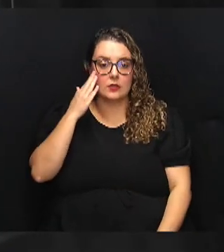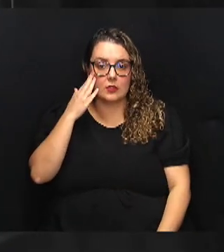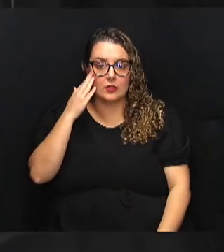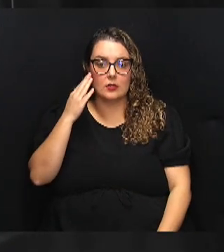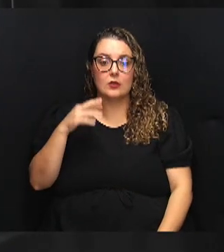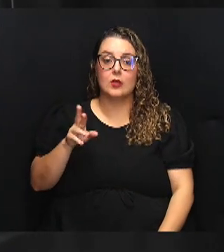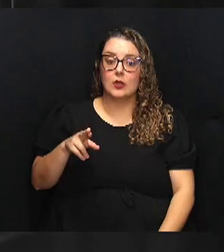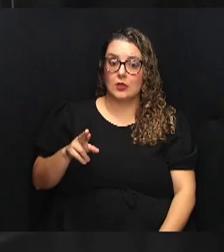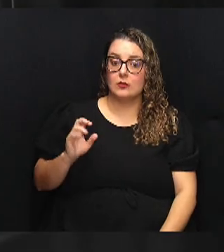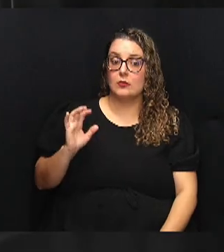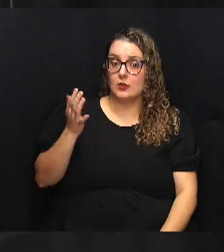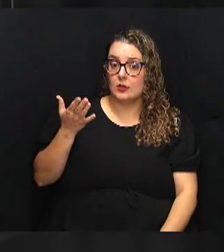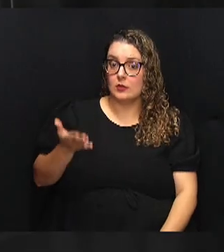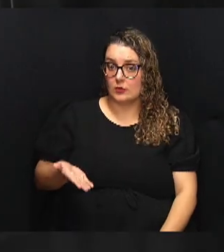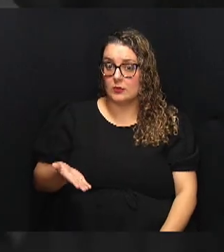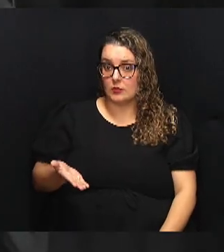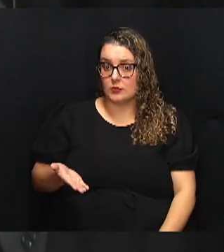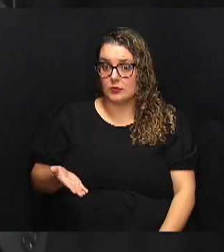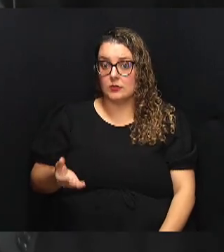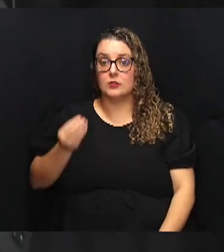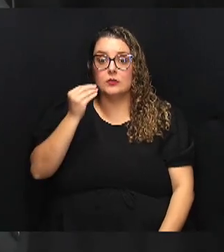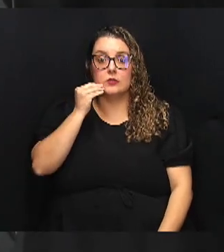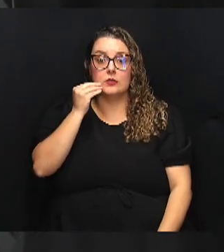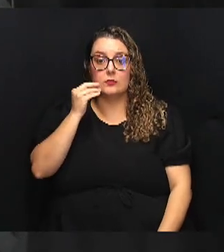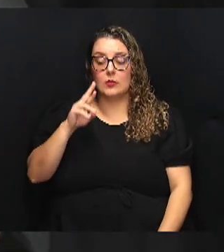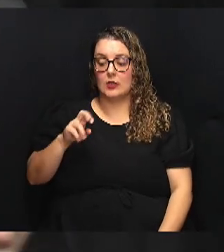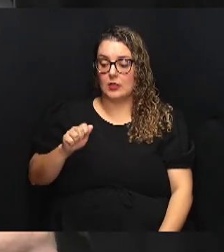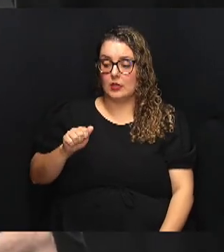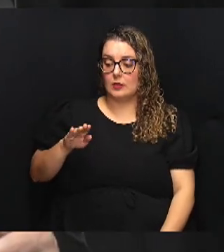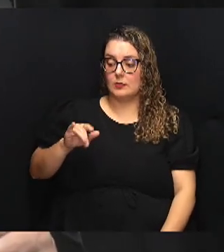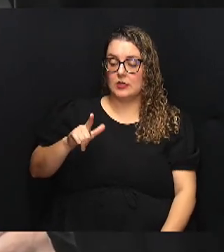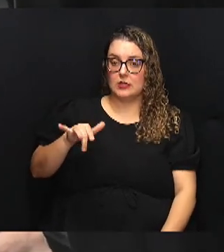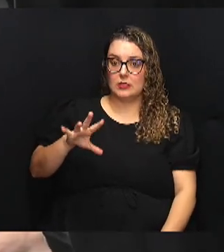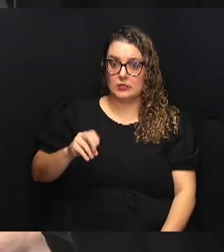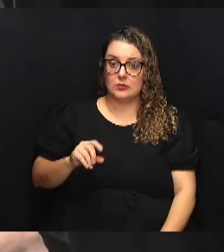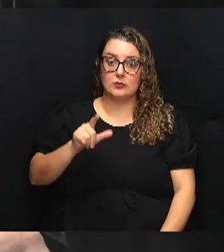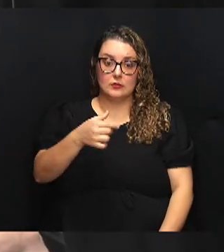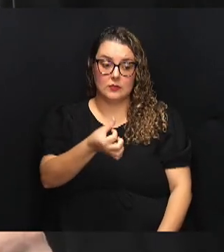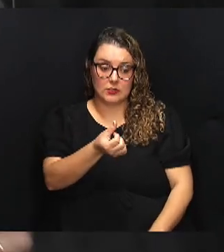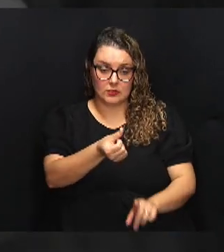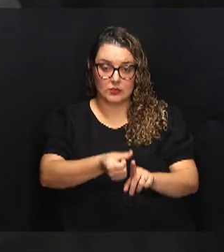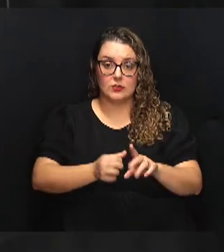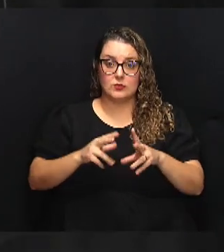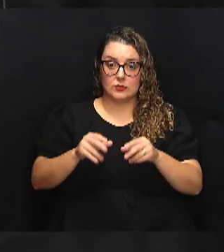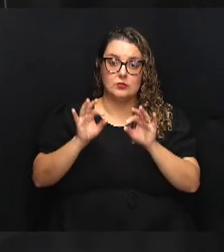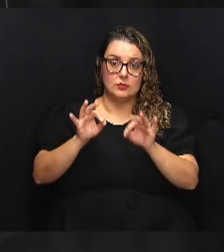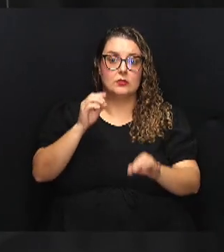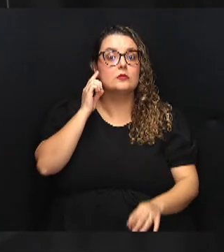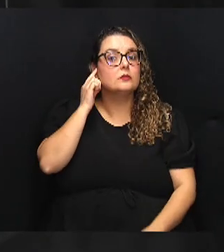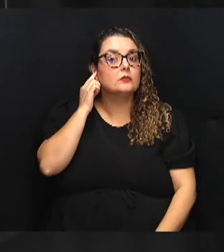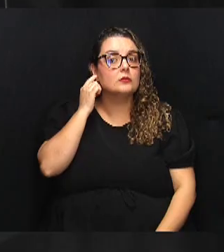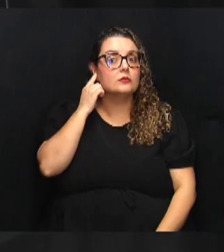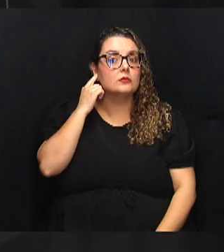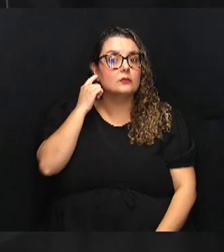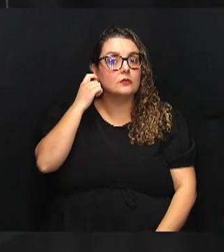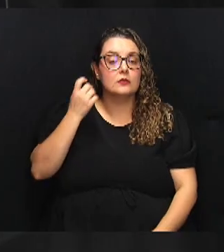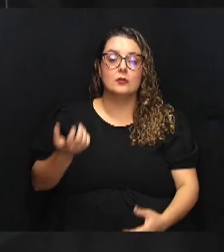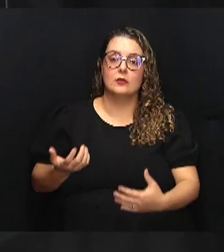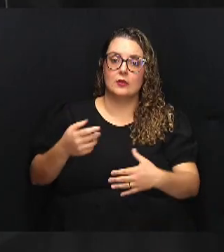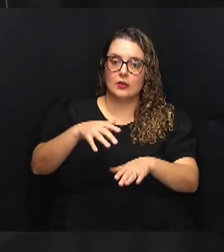está acontecendo aquela situação, vai tentar uma reabilitação e depois de 6 meses, né, se tudo correr bem, ele é reintegrado e